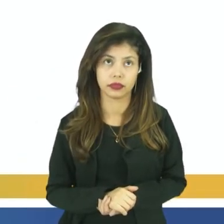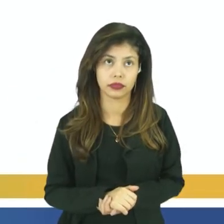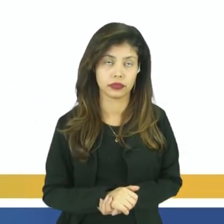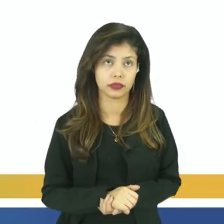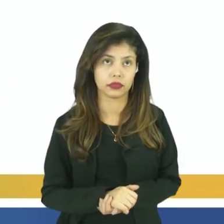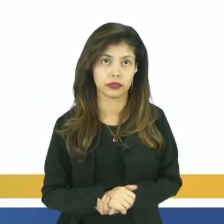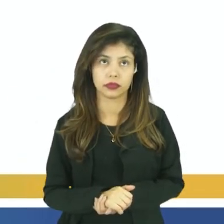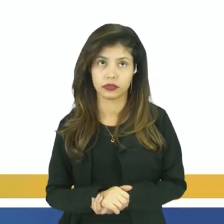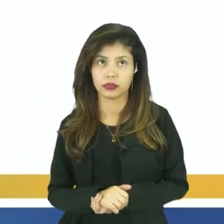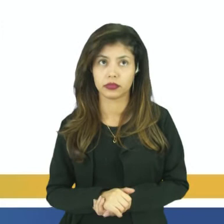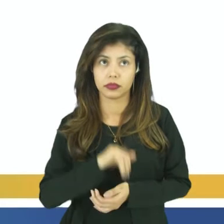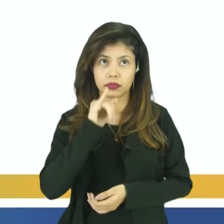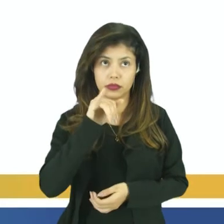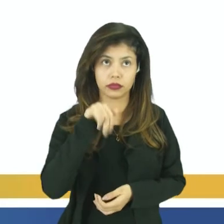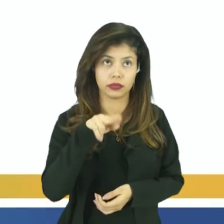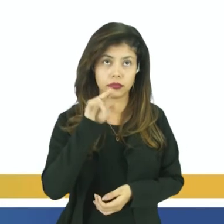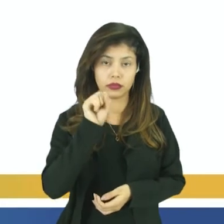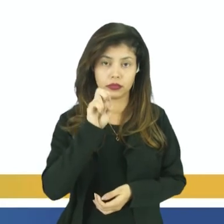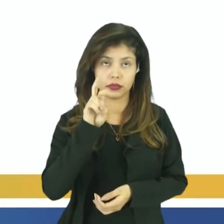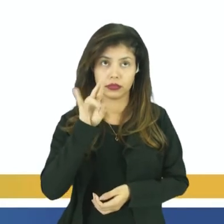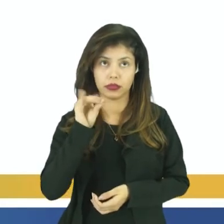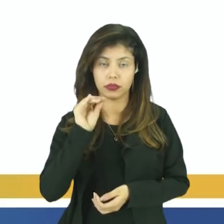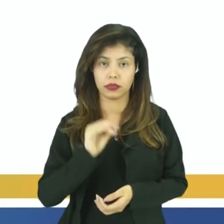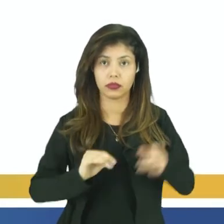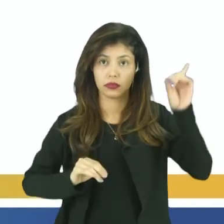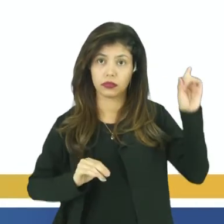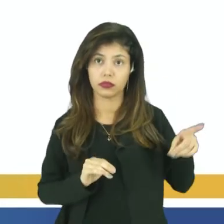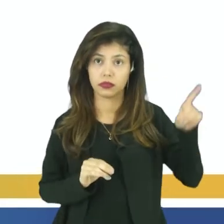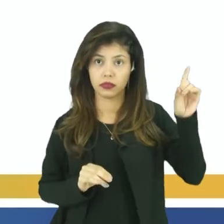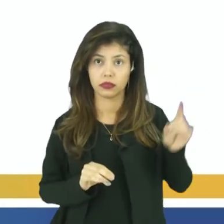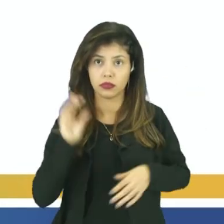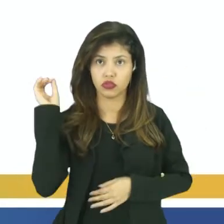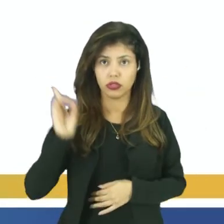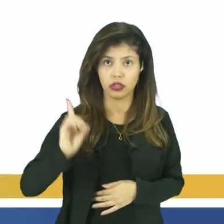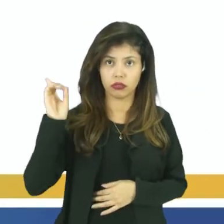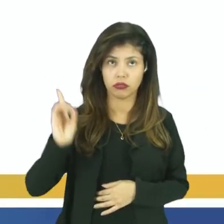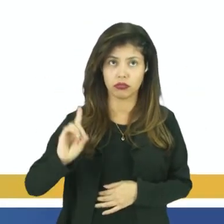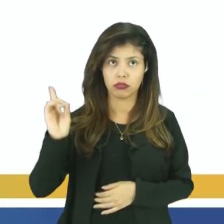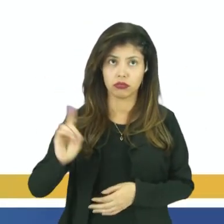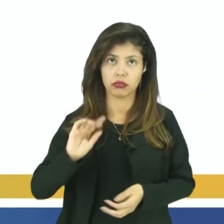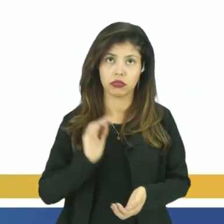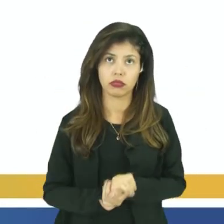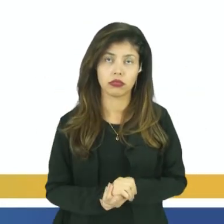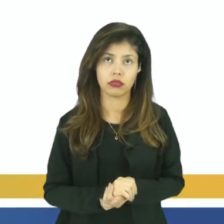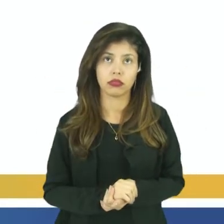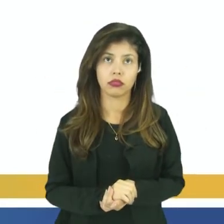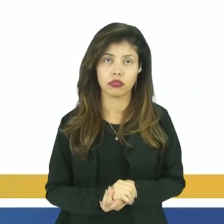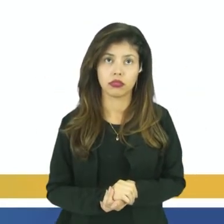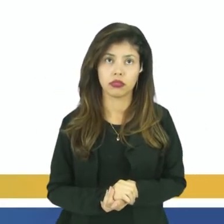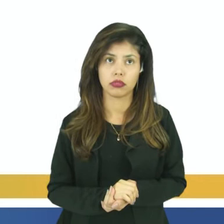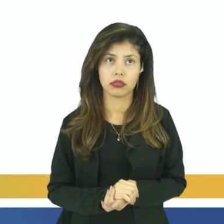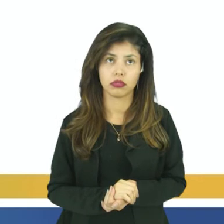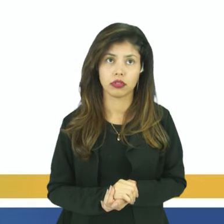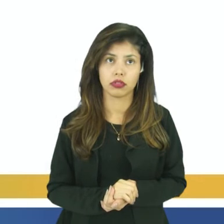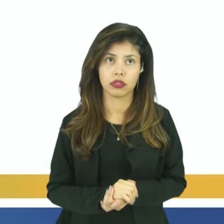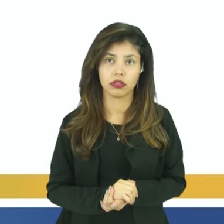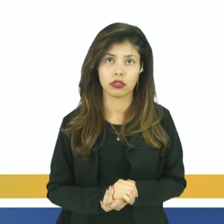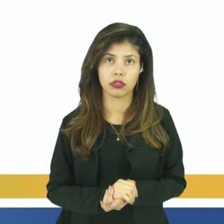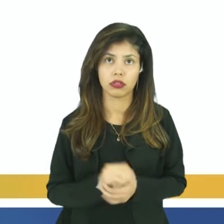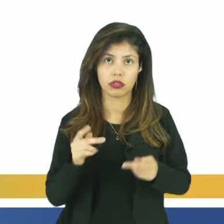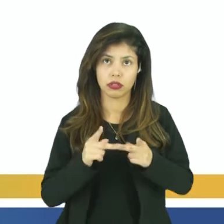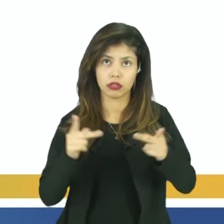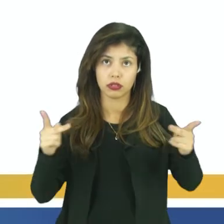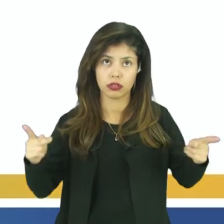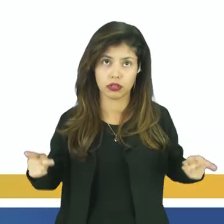aba de inserir, do lado direito, vocês terão os gráficos de coluna, de linha, de pizza,